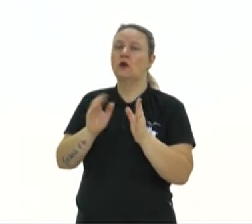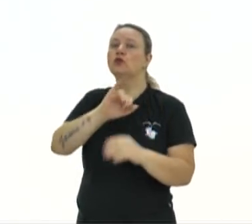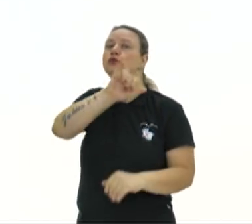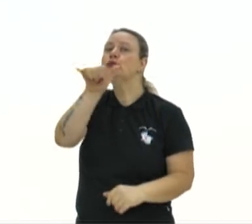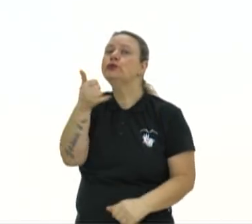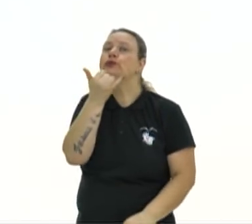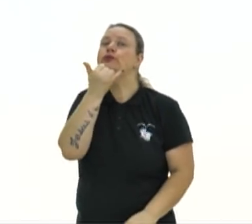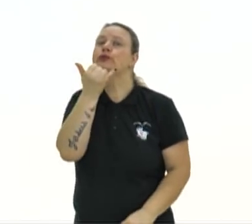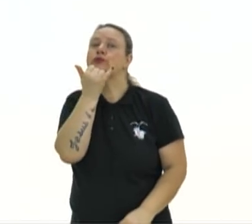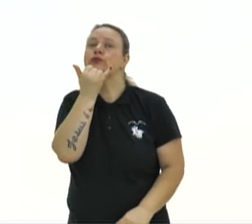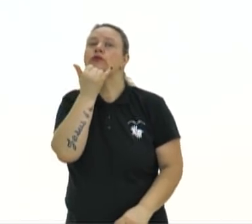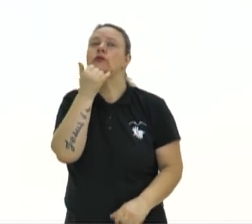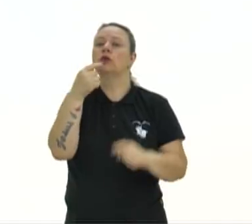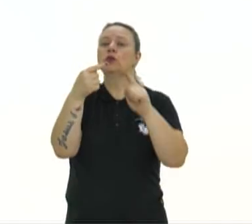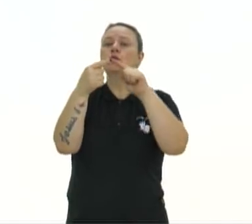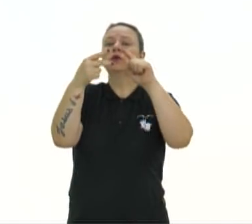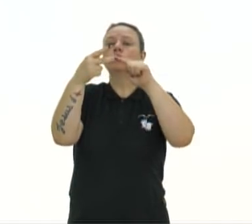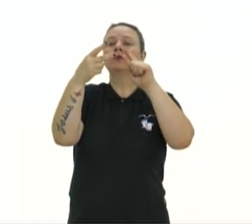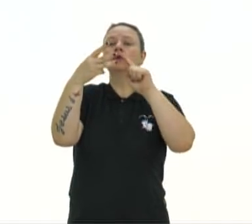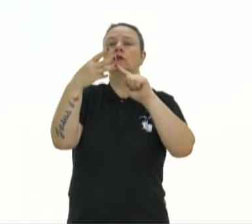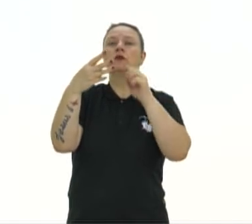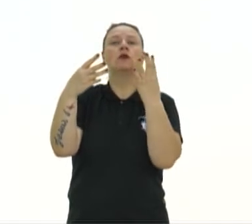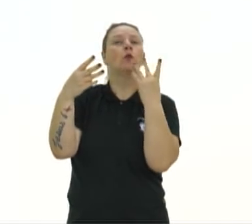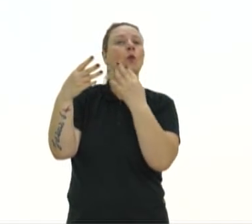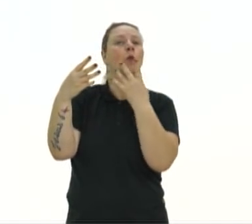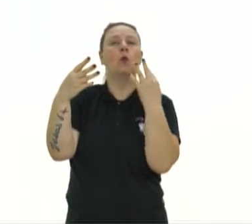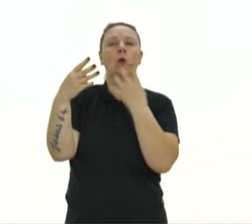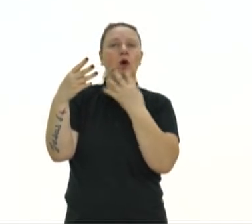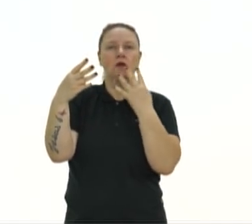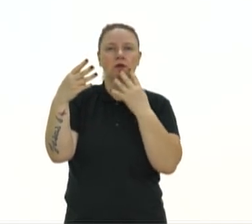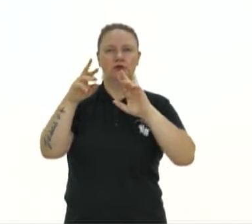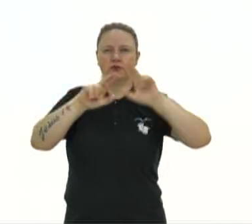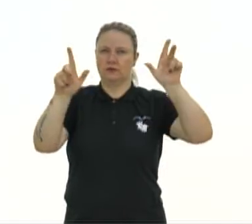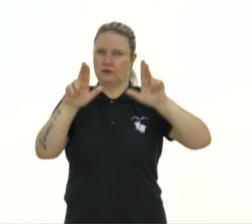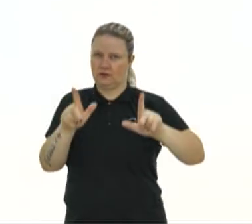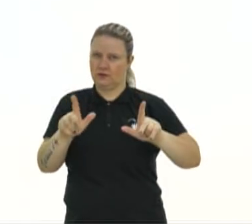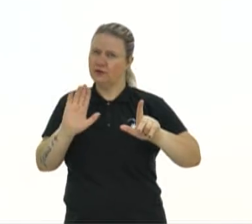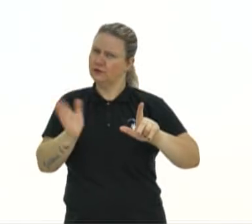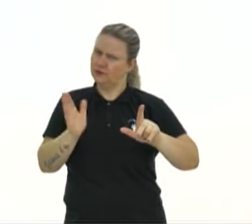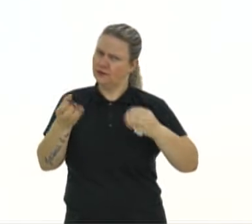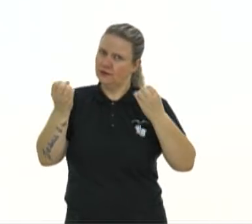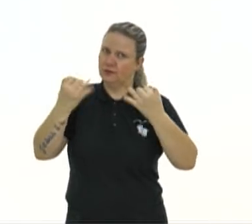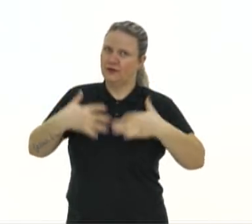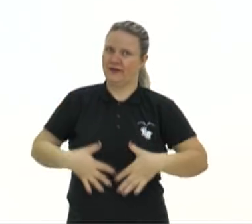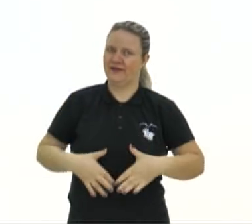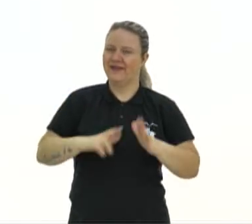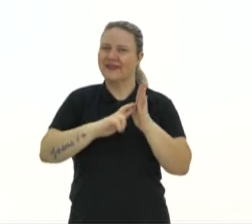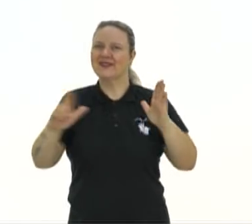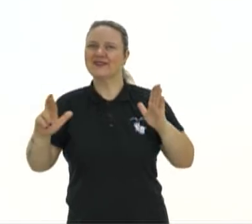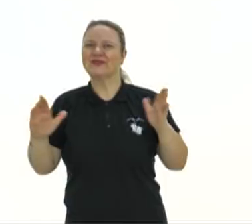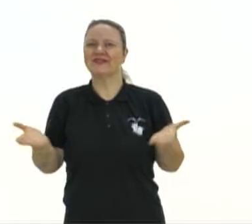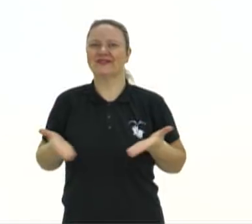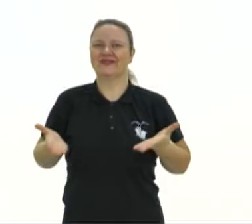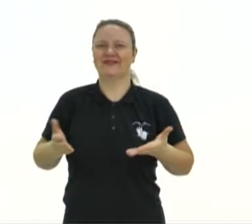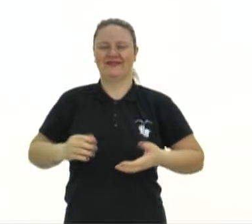cores diferentes na composição do guia. Ficou fácil, já trabalhamos esse assunto, então responda.